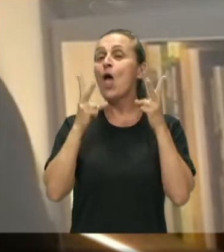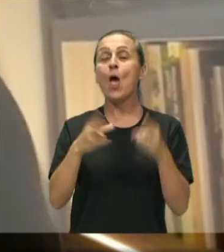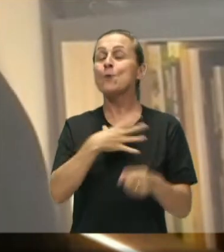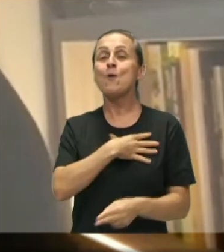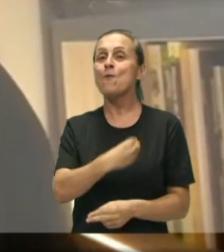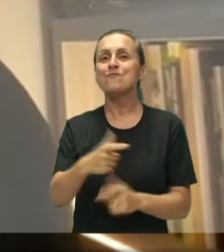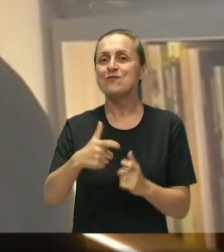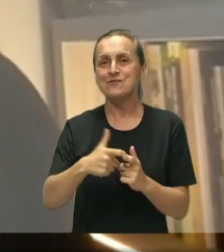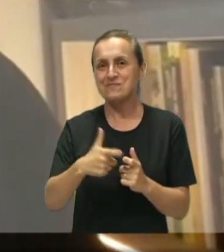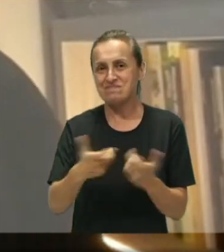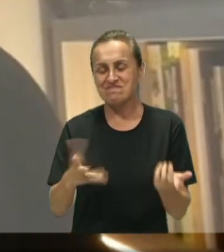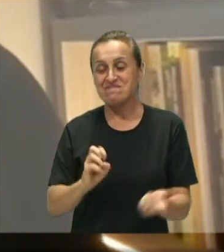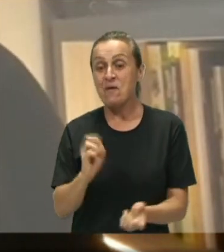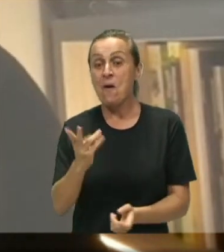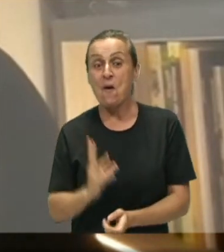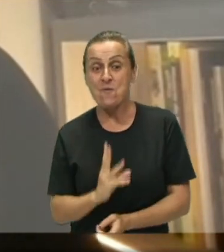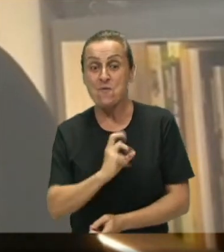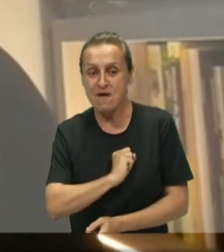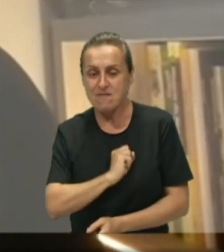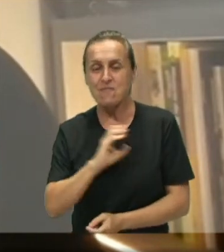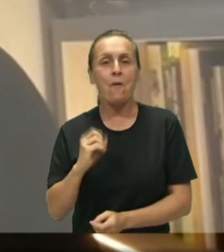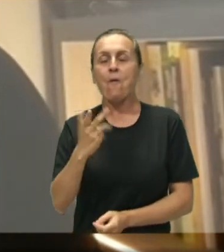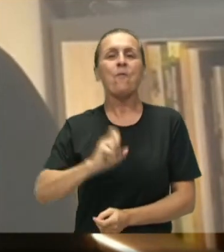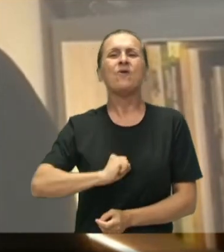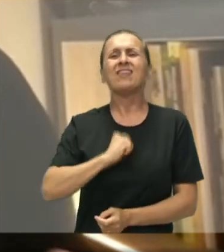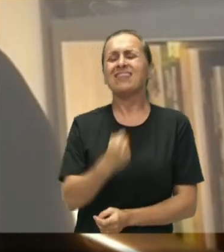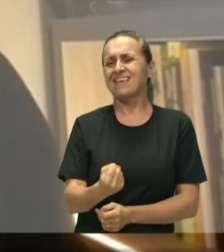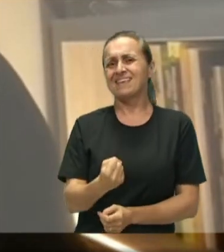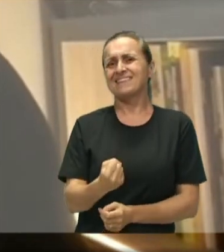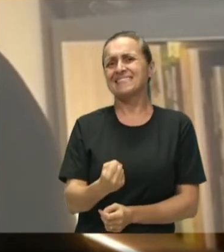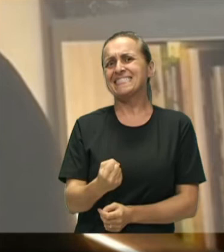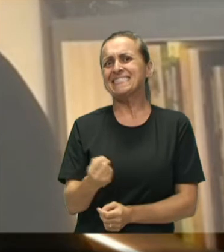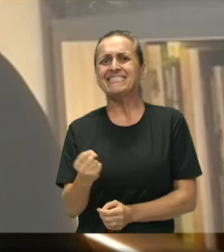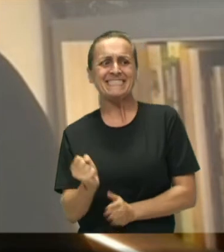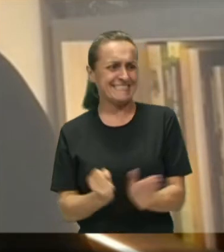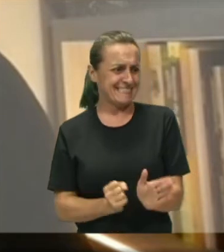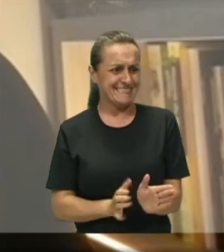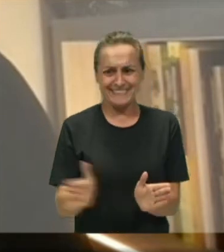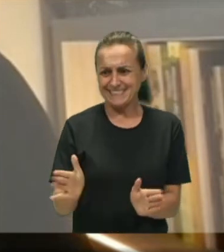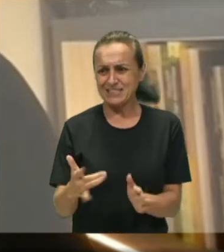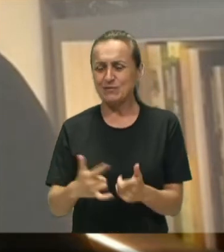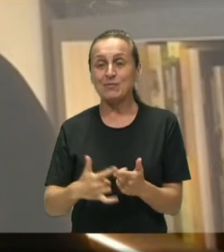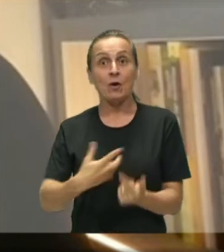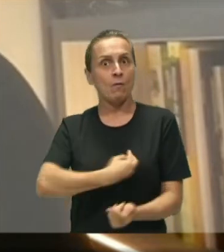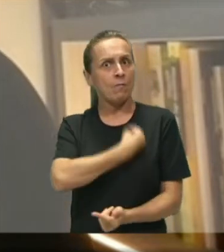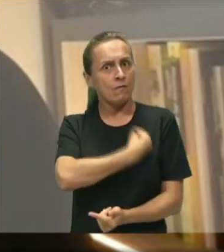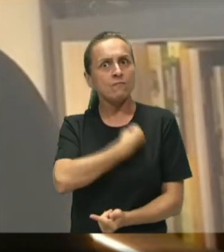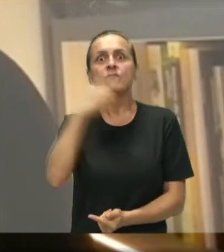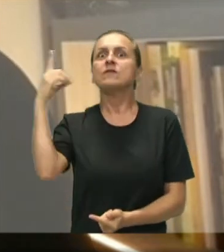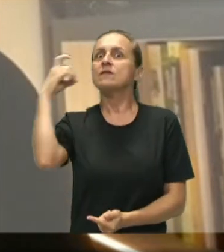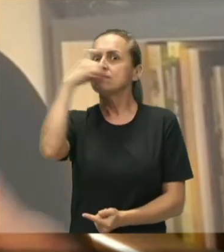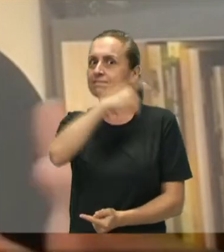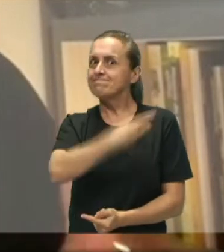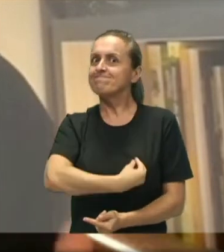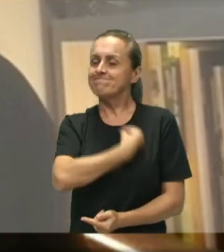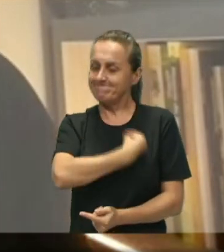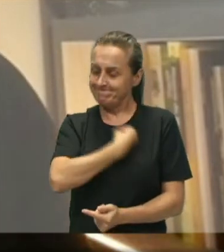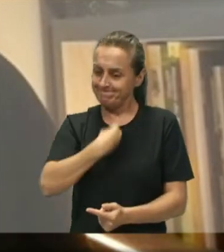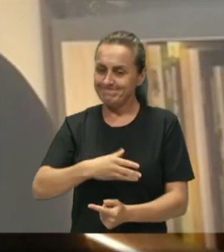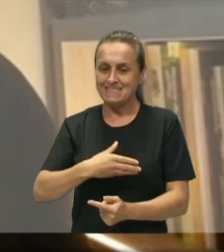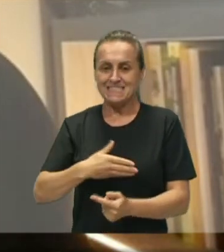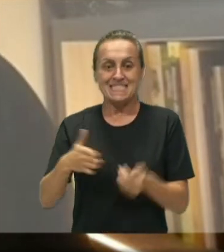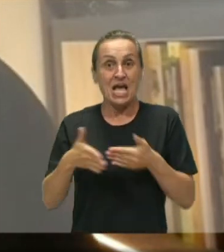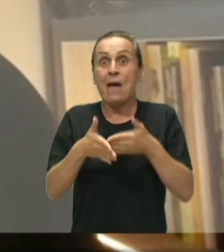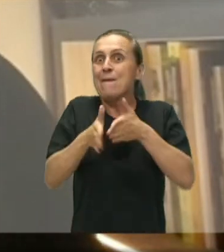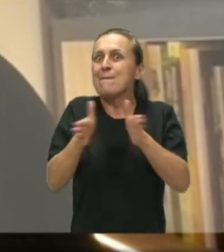odeia medicina porque é uma vida de muitas renúncias é uma vida de muitas uma vida